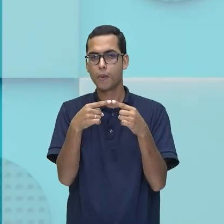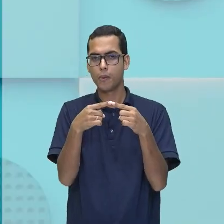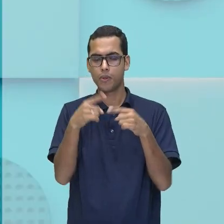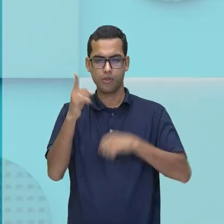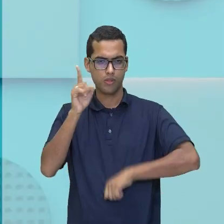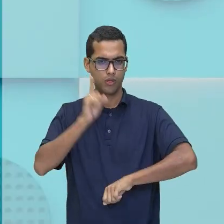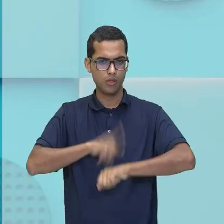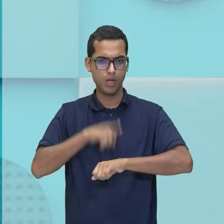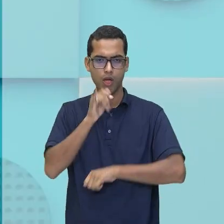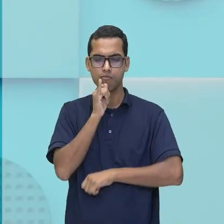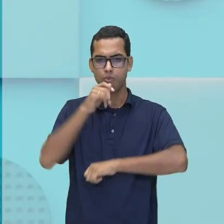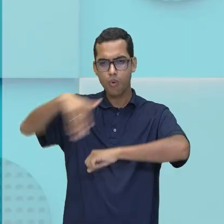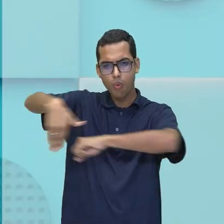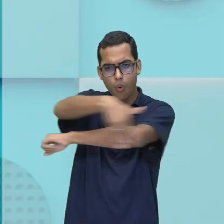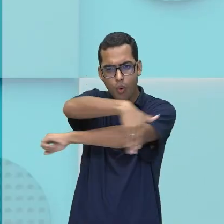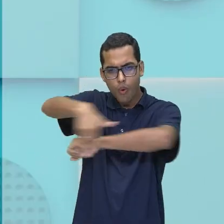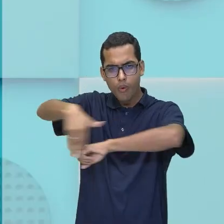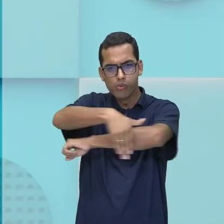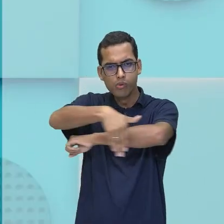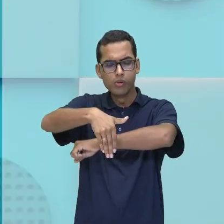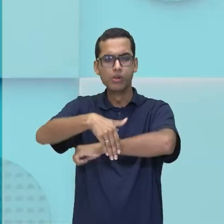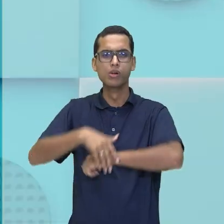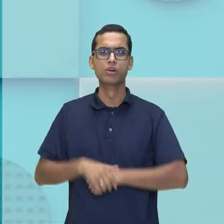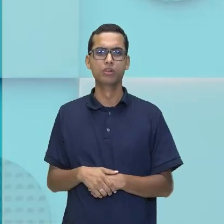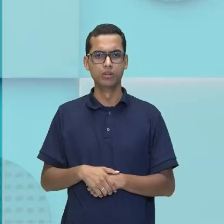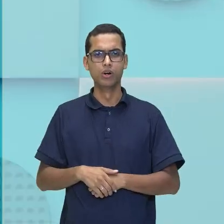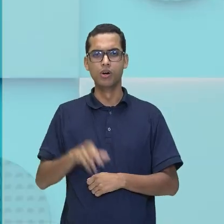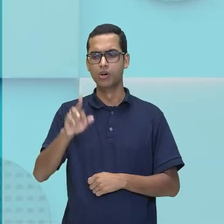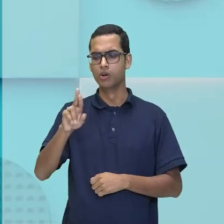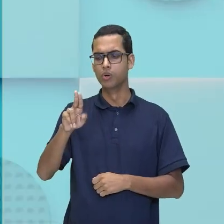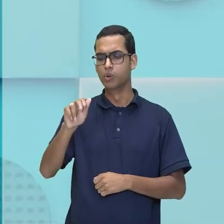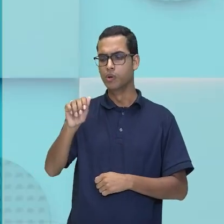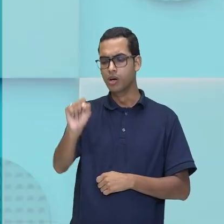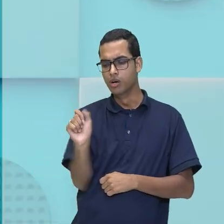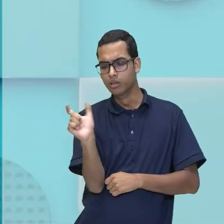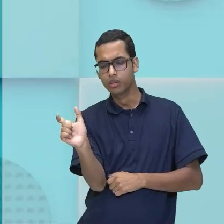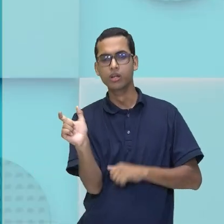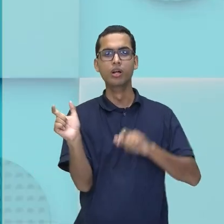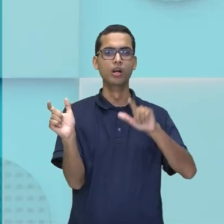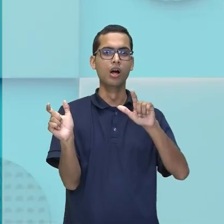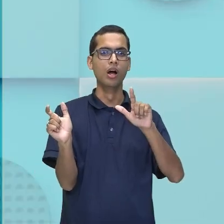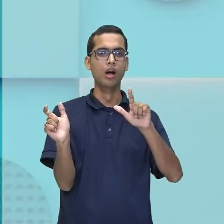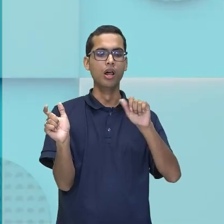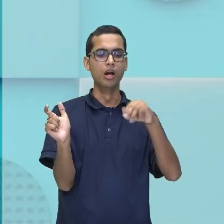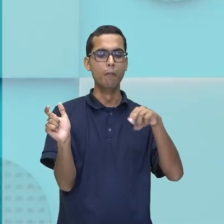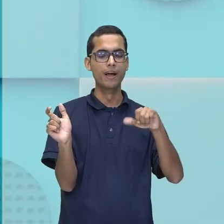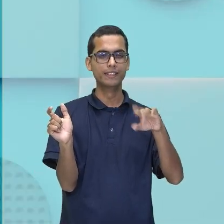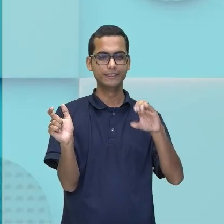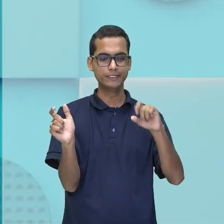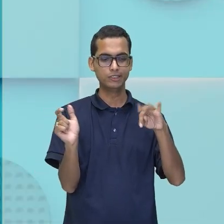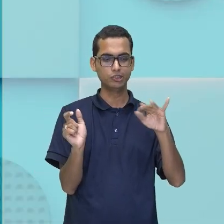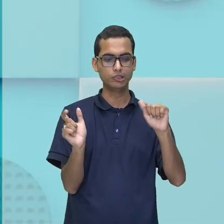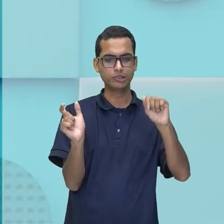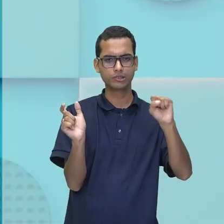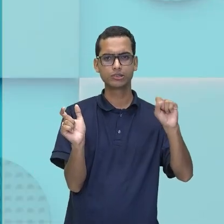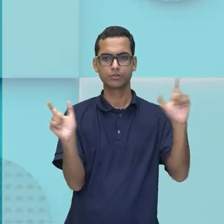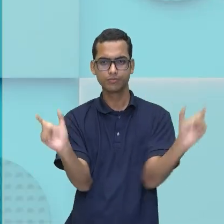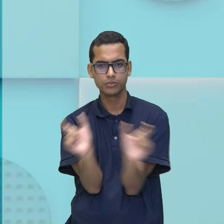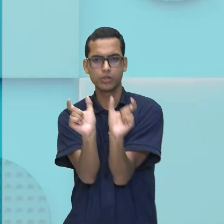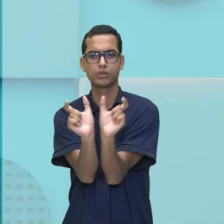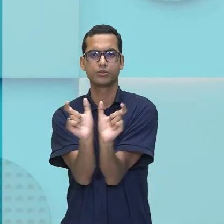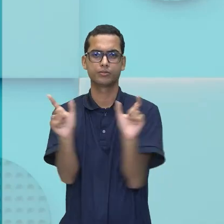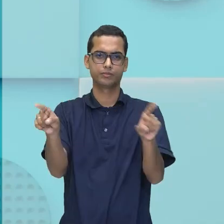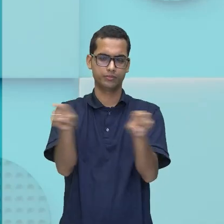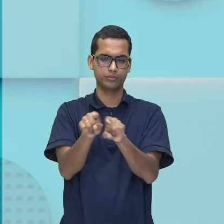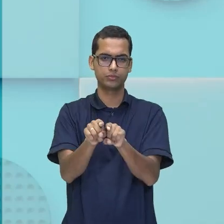gente viu lá de ruas, né? Ruas feminino plural, então lamacentas também estava no feminino plural, certo? E